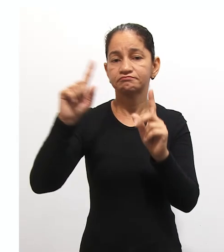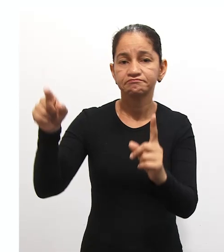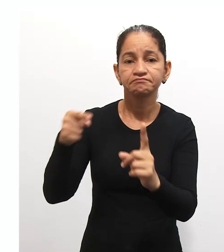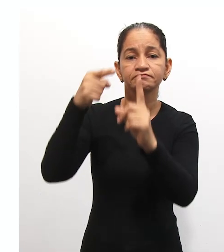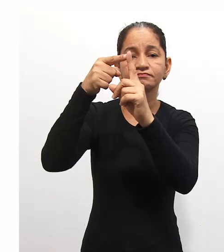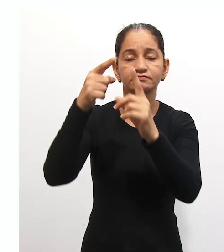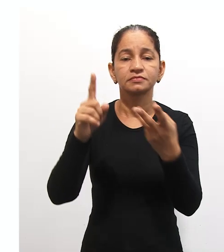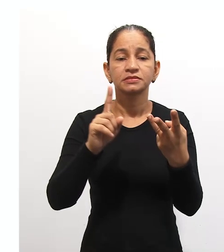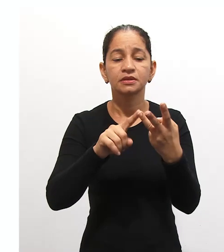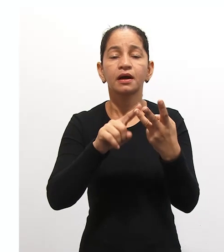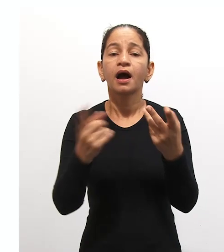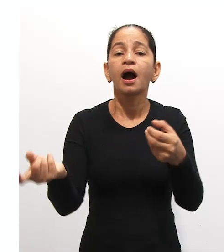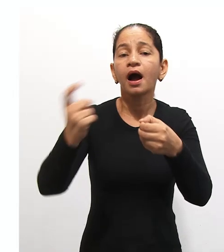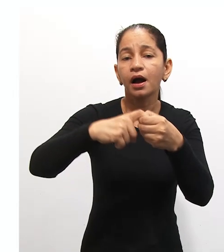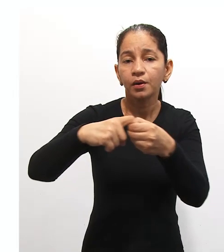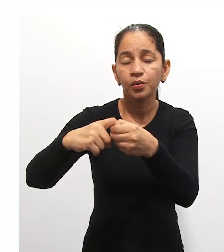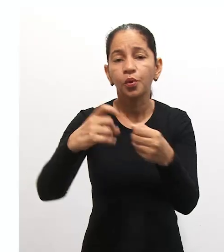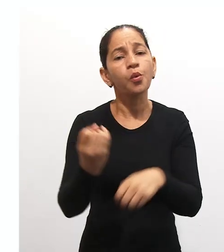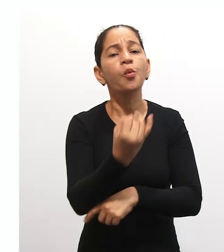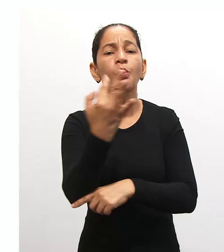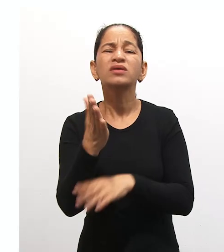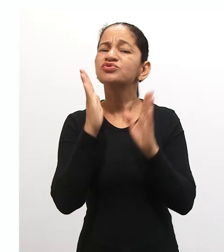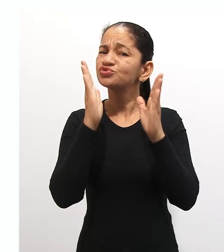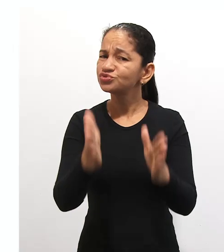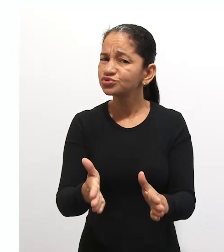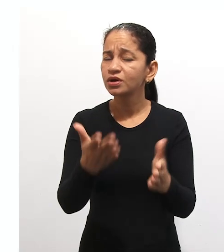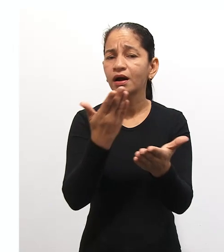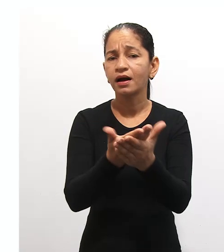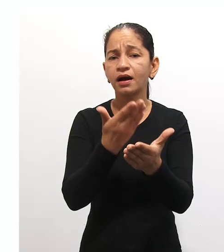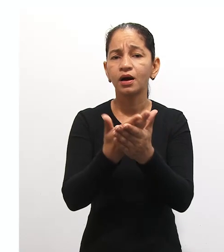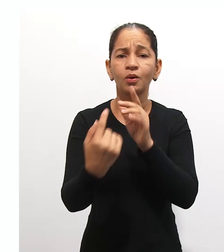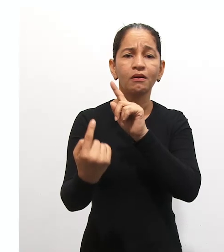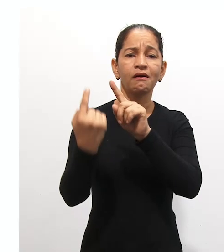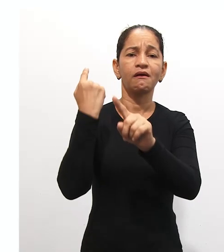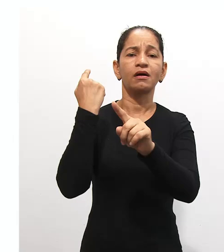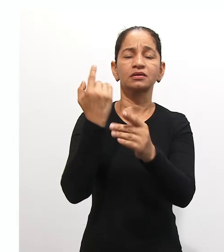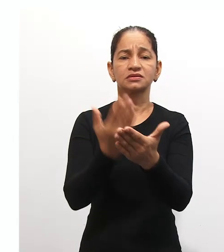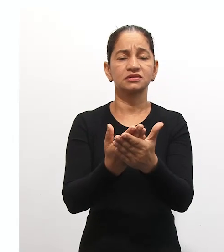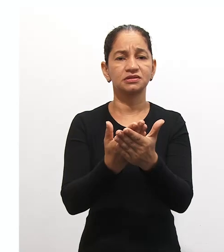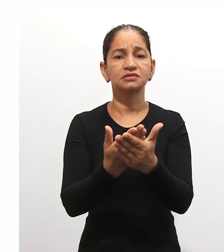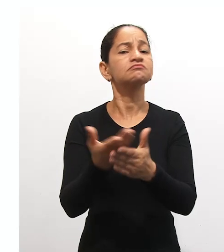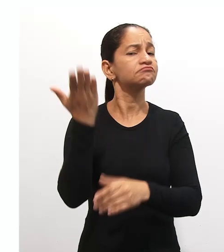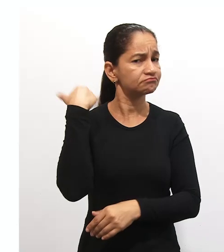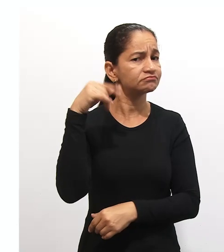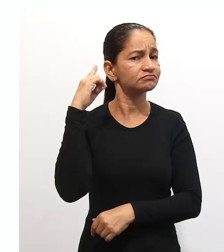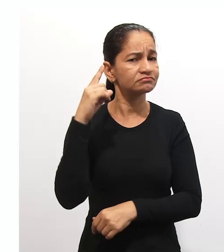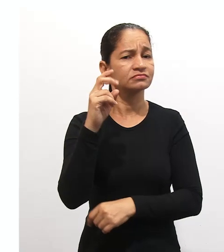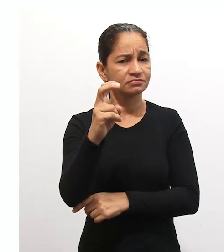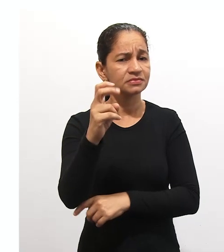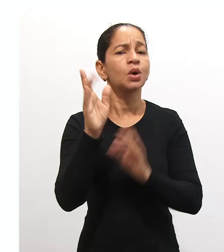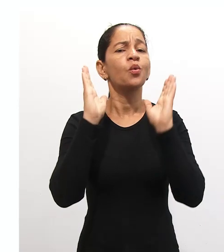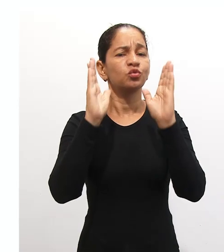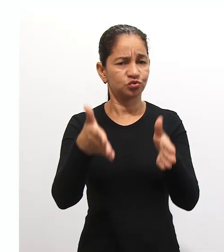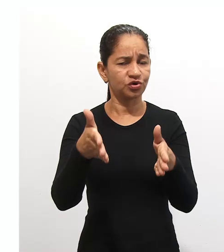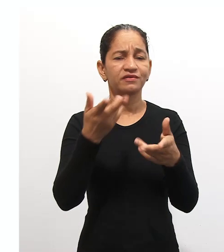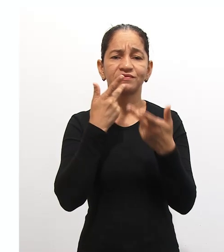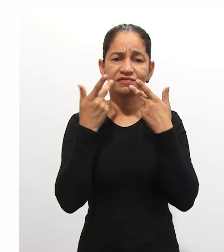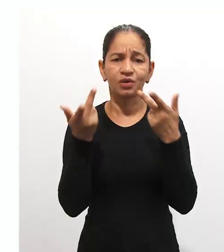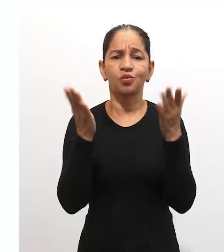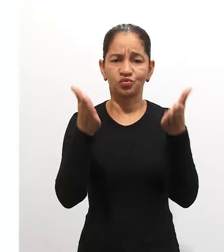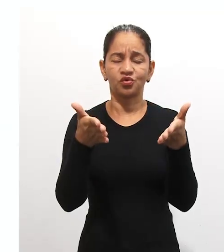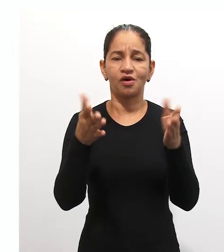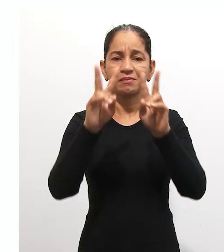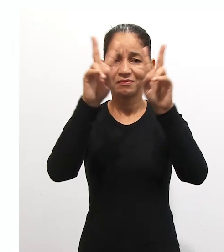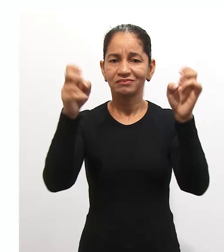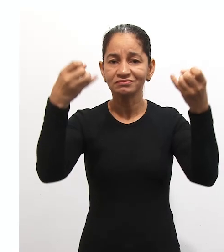de contribuição, ferramentas que a gente já falou em alguns momentos na aula aqui e na aula anterior, tá certo, pessoal? Então, a gente tem